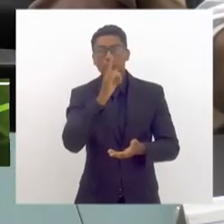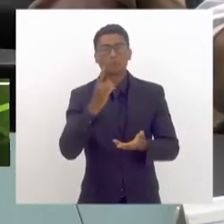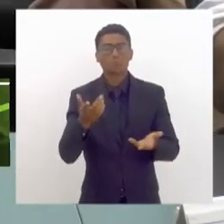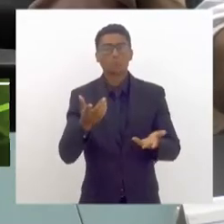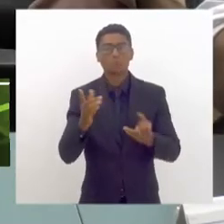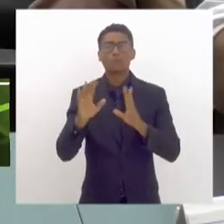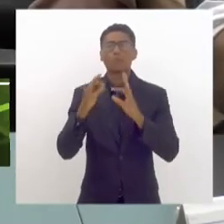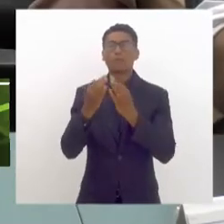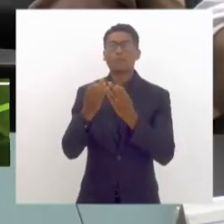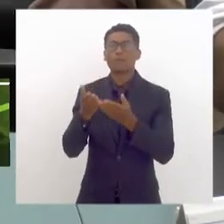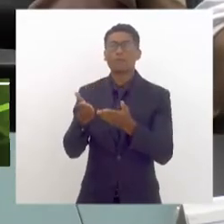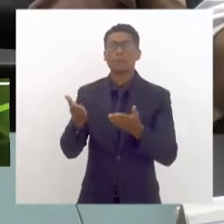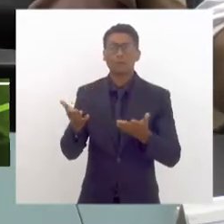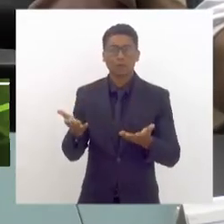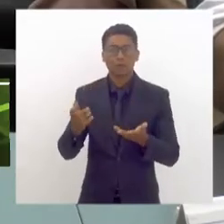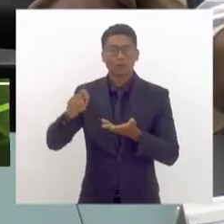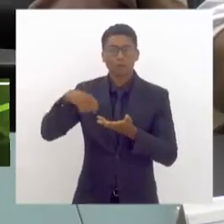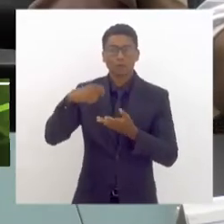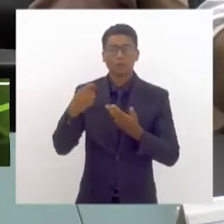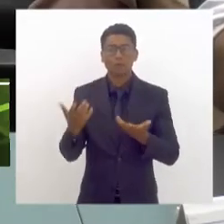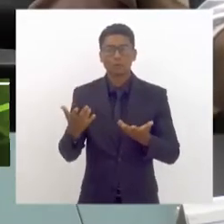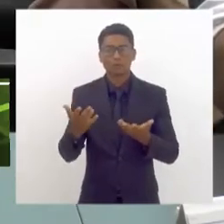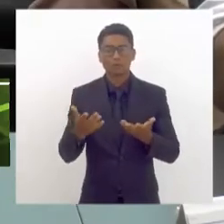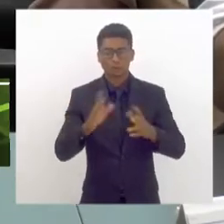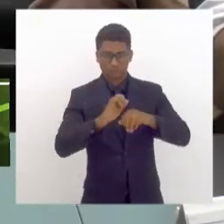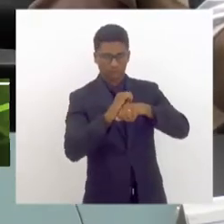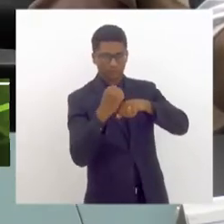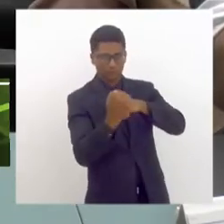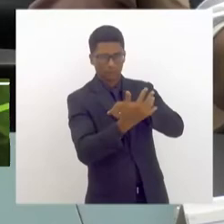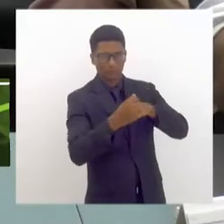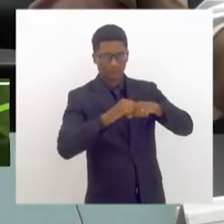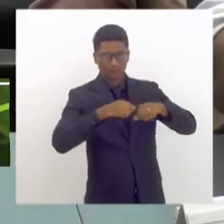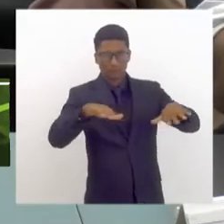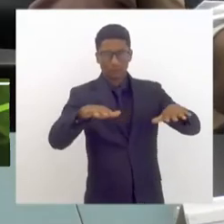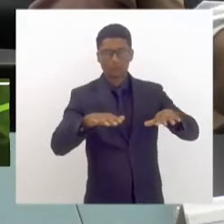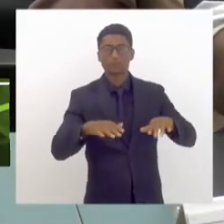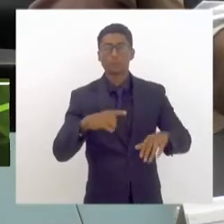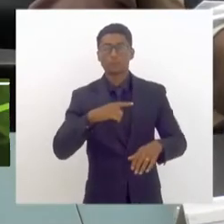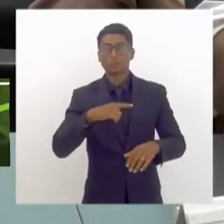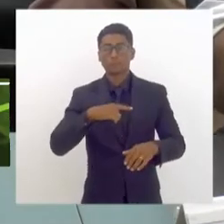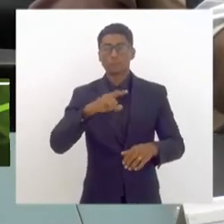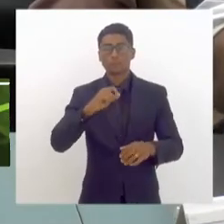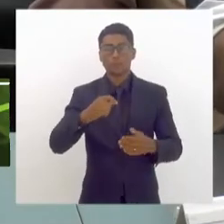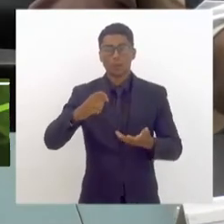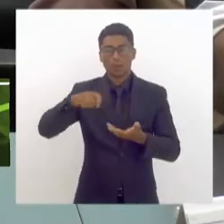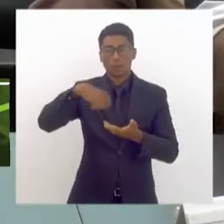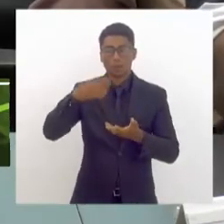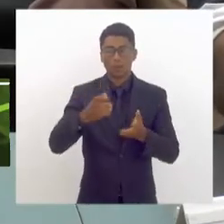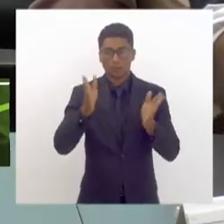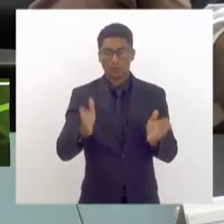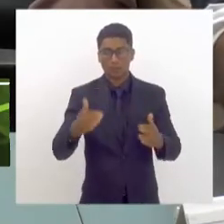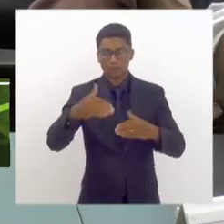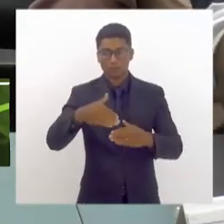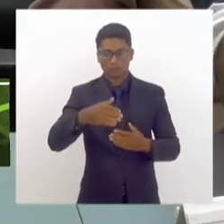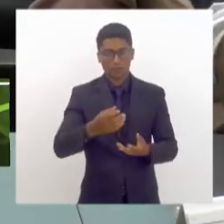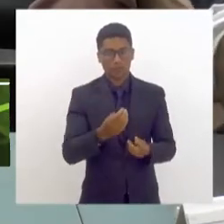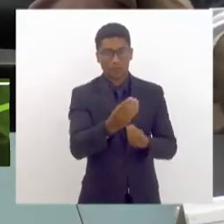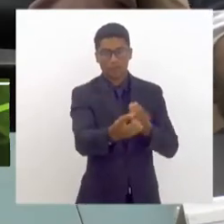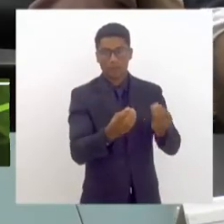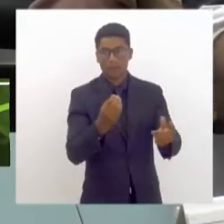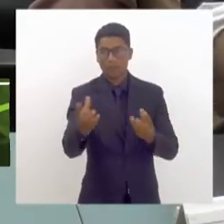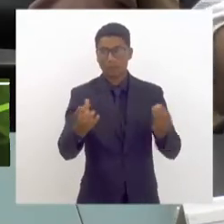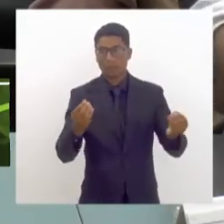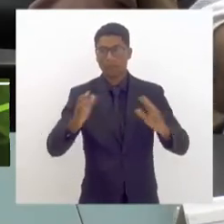que a gente pôde ver foi na entrega de cesta básica, seja nas escolas municipais quanto nas estaduais, ou alguma coisa